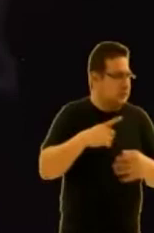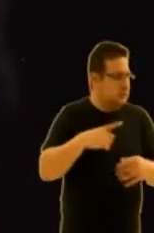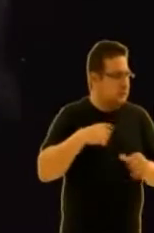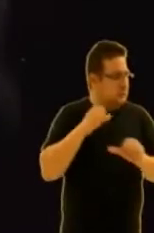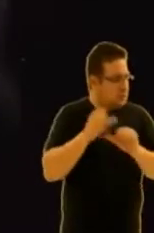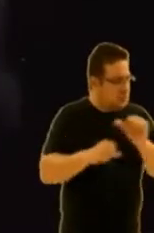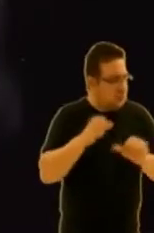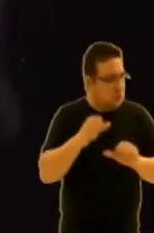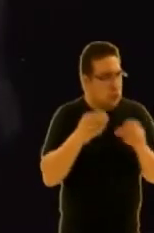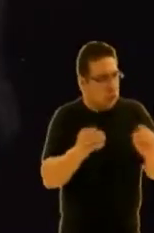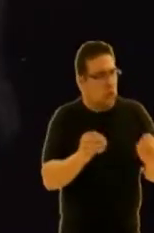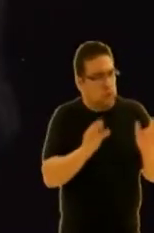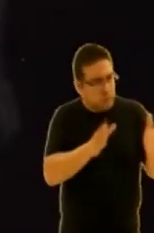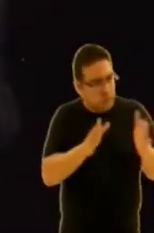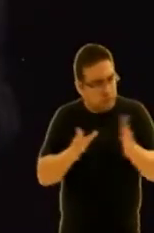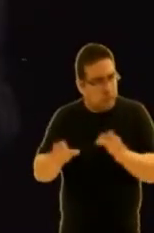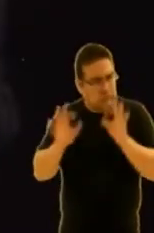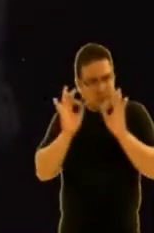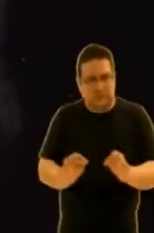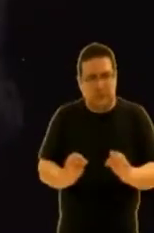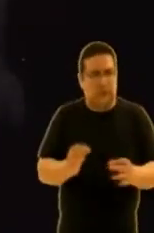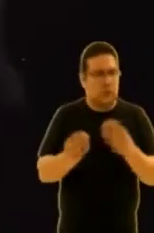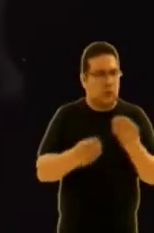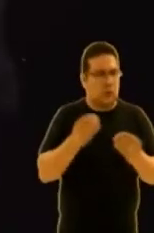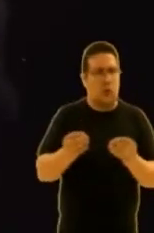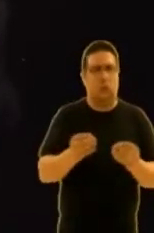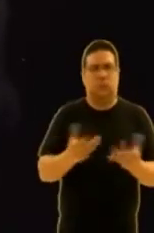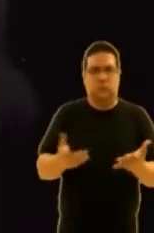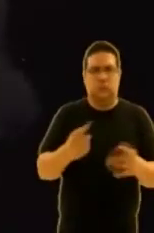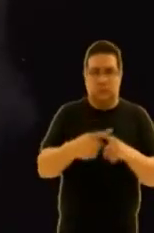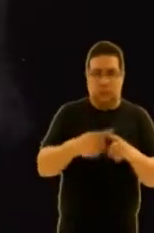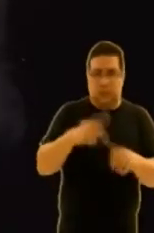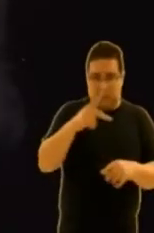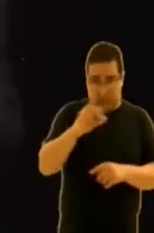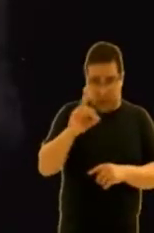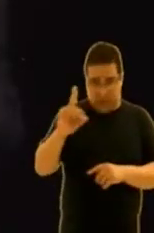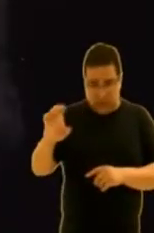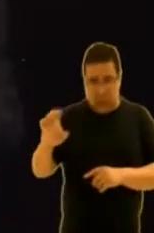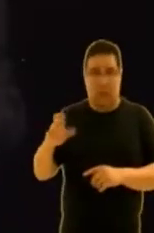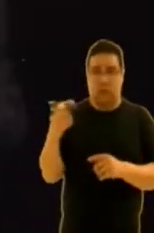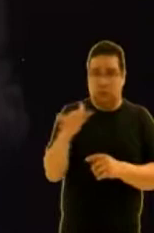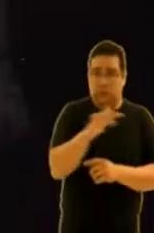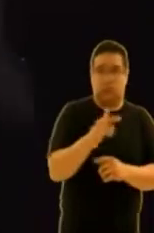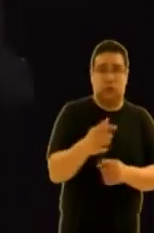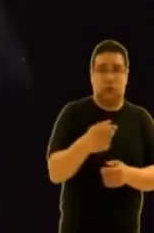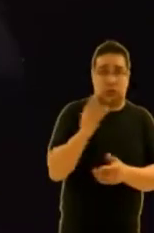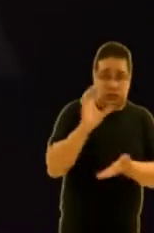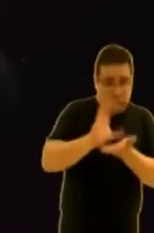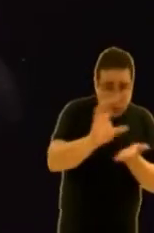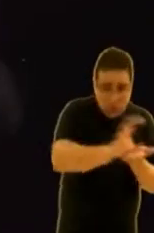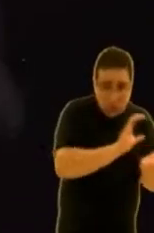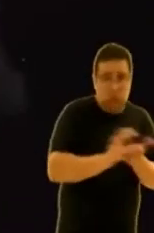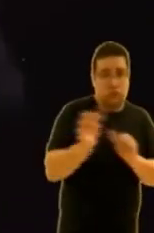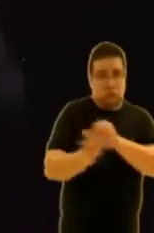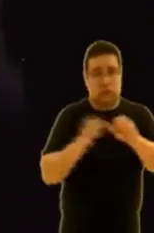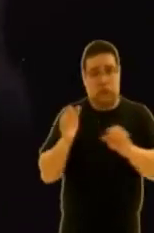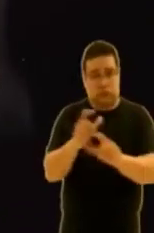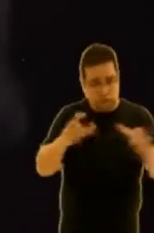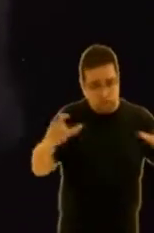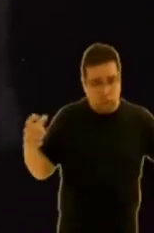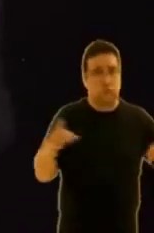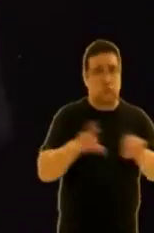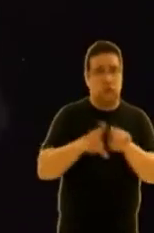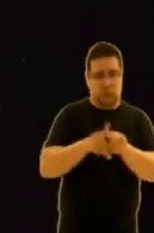A educação infantil não podia ter recurso PDDE, isso foi ampliado. O ensino médio não tinha recurso PDDE, isso foi ampliado,